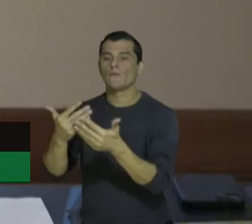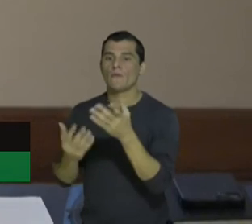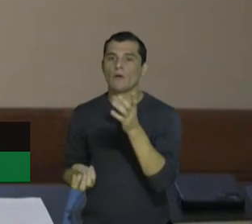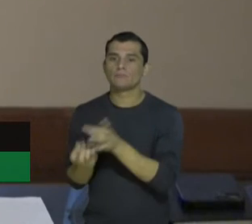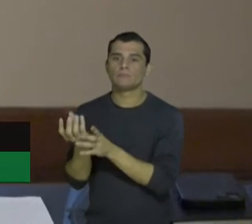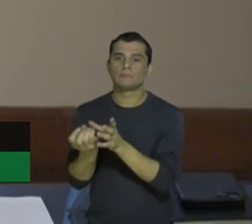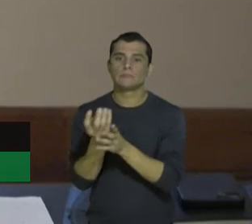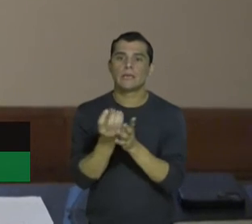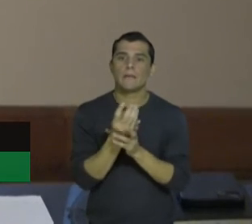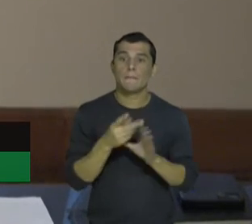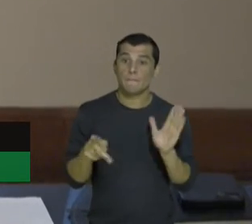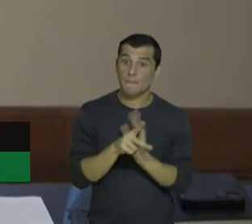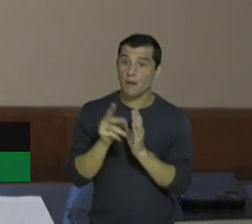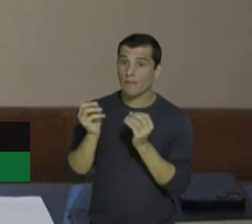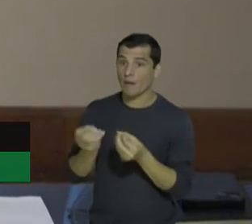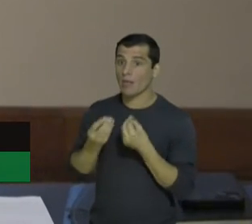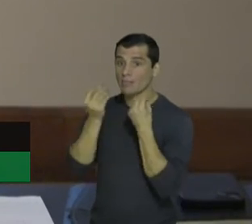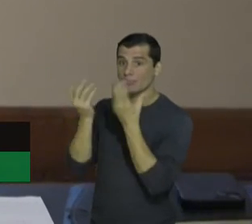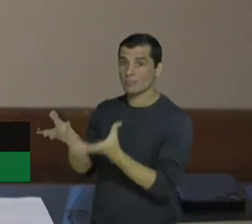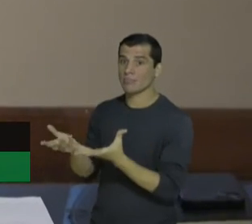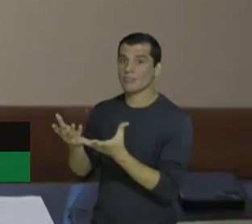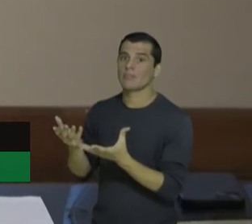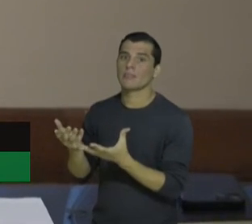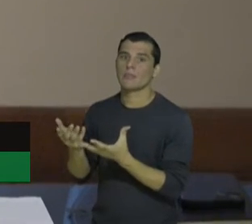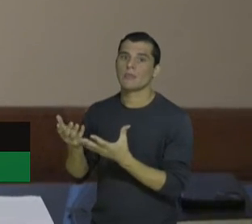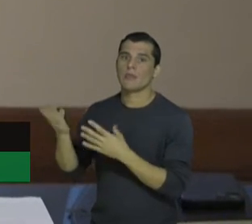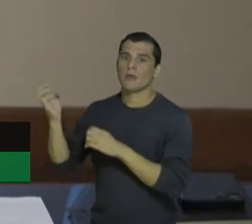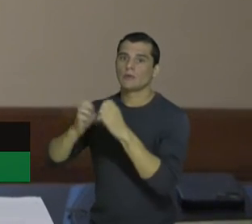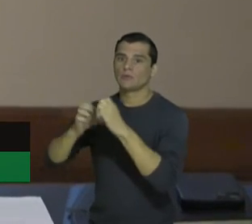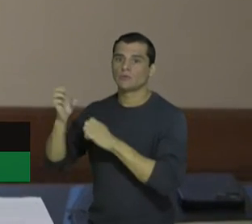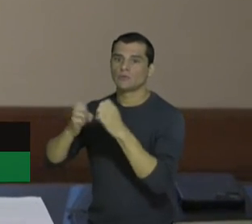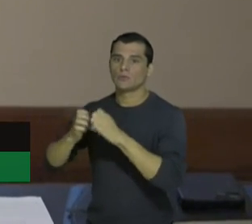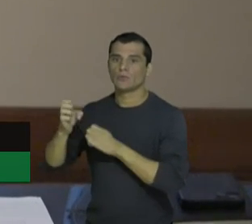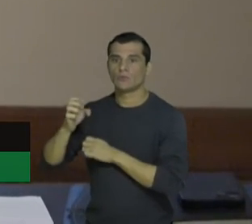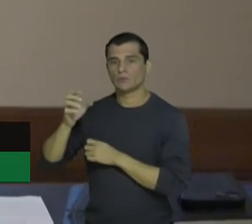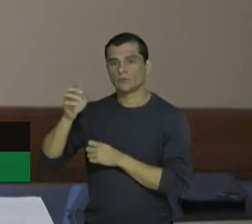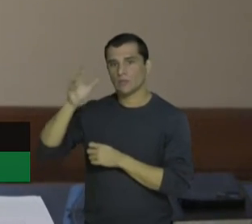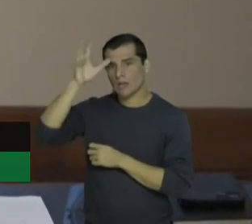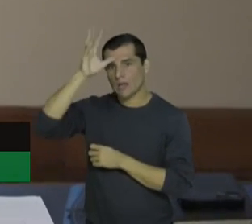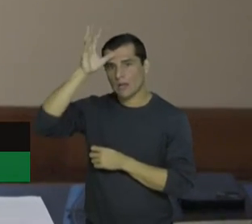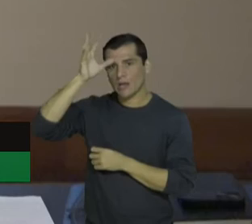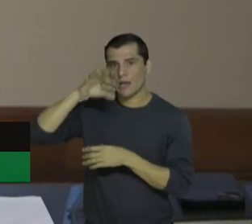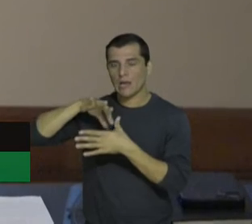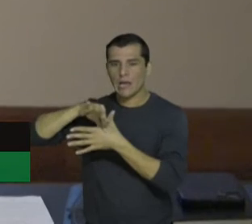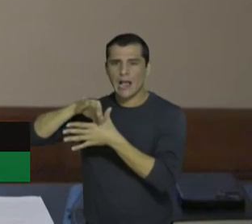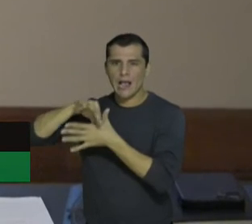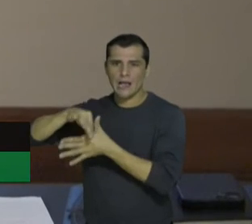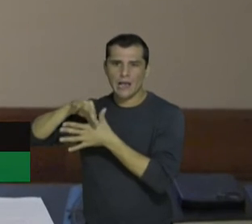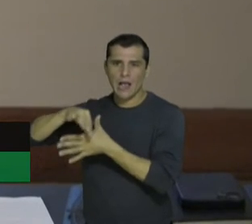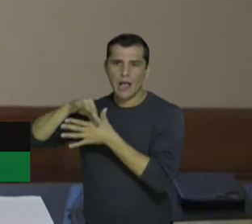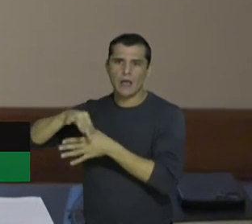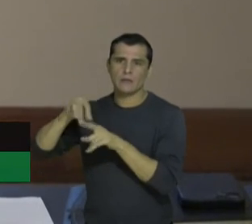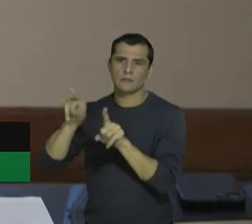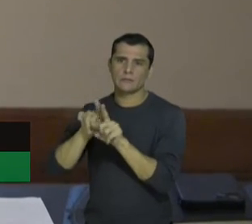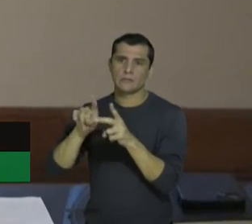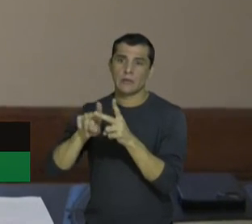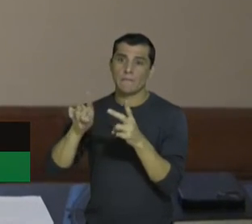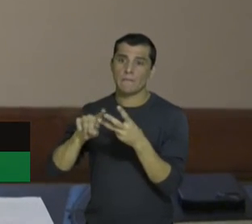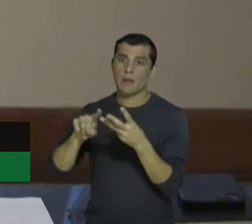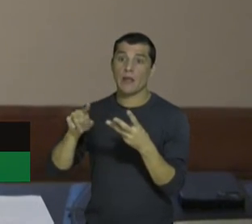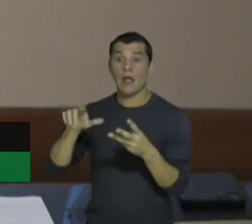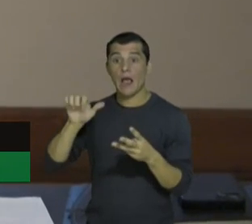matéria prima paraa indústria eh de Carnes eh como um todo além de O amido é utilizado em tantas